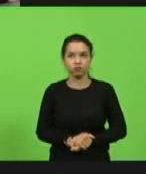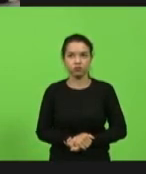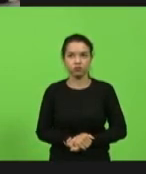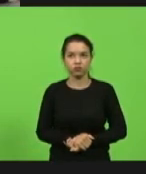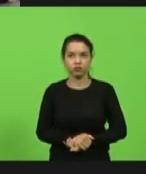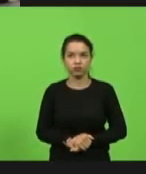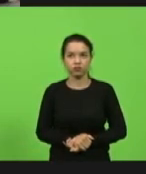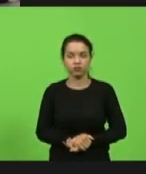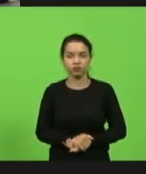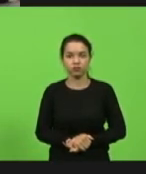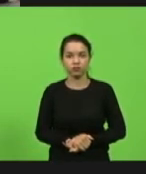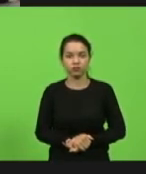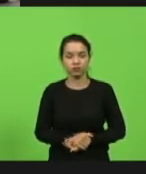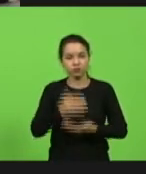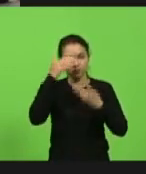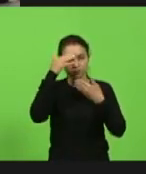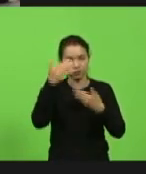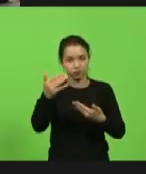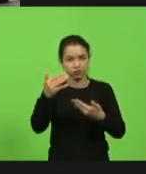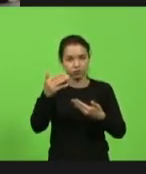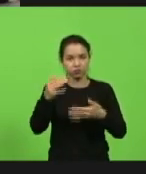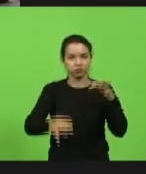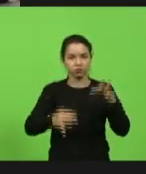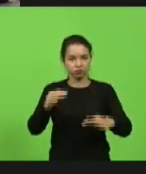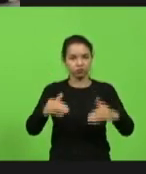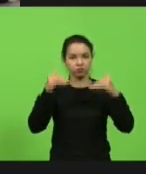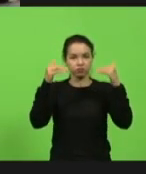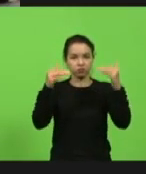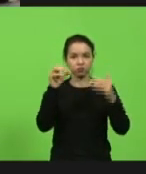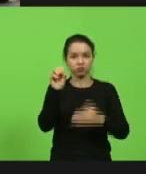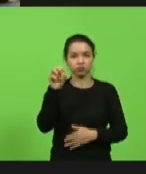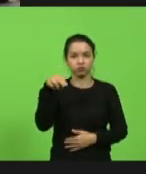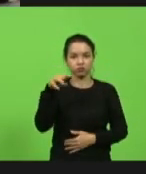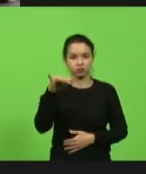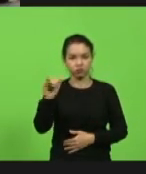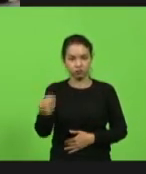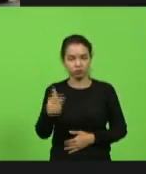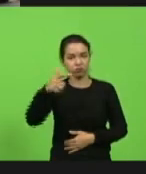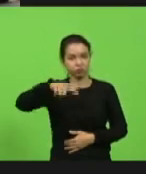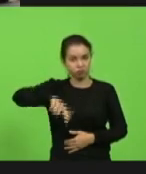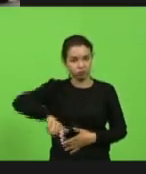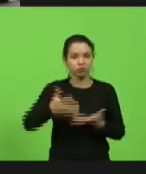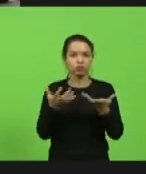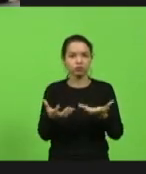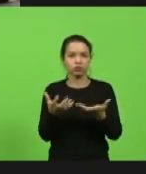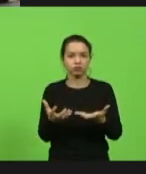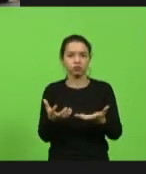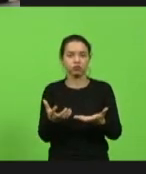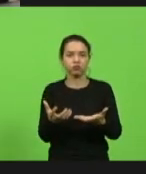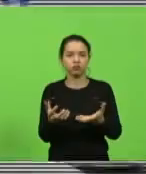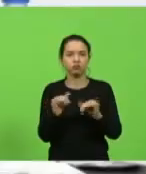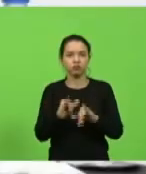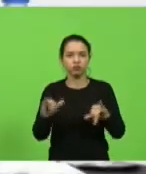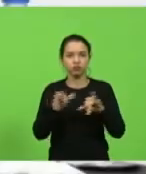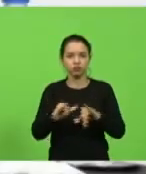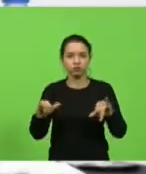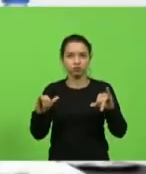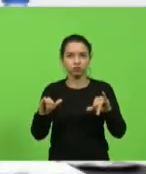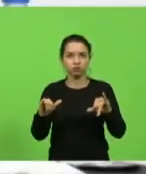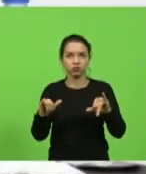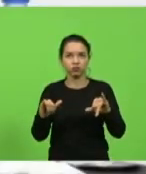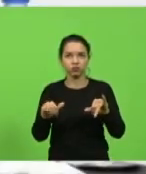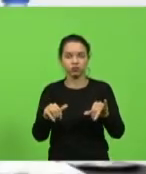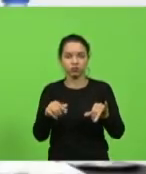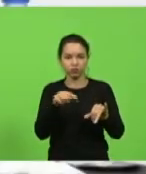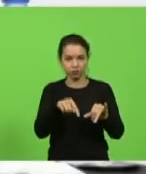Pois não, obrigado, desembargadora Sônia. Eu só quero mais uma vez... A manifestação nessa